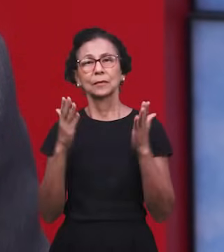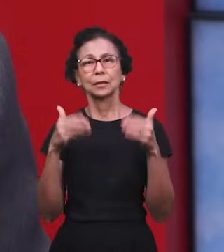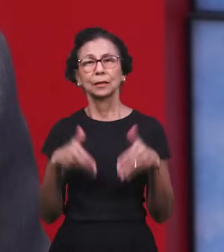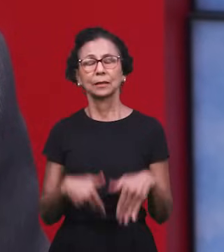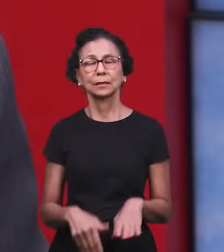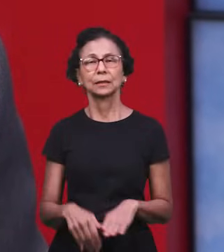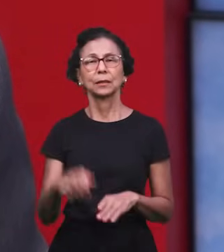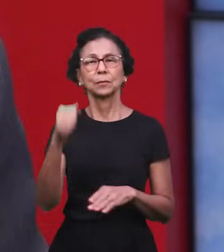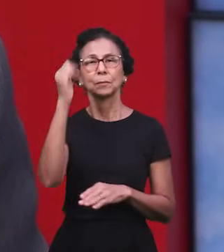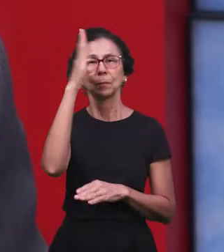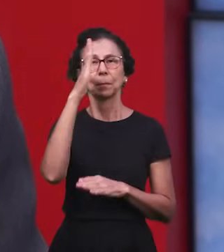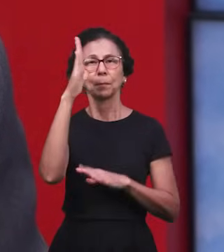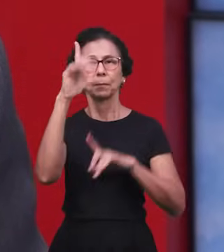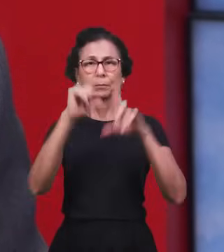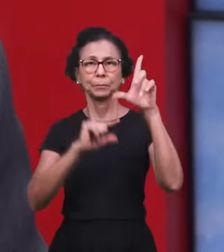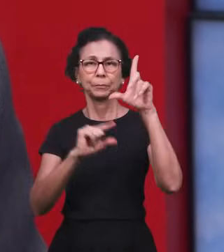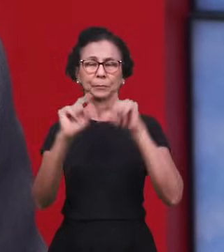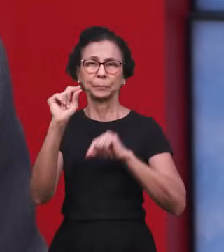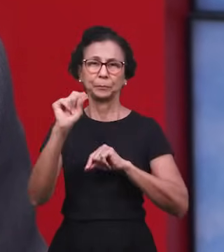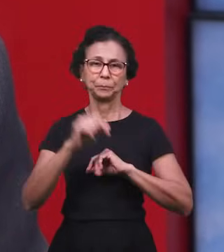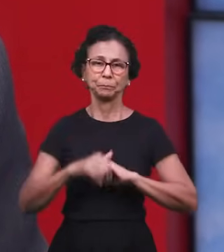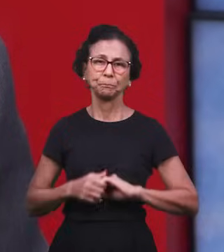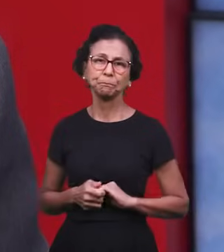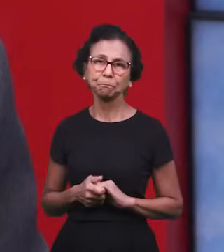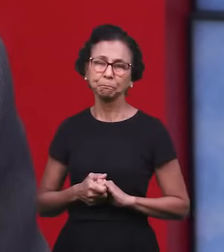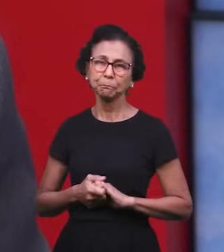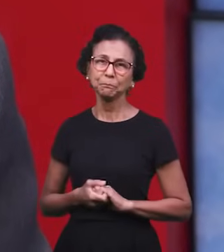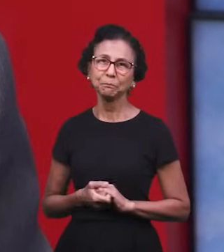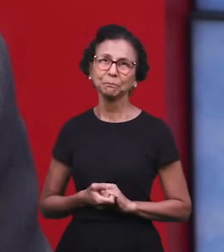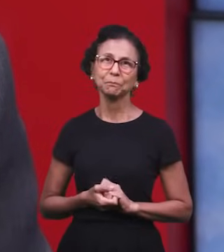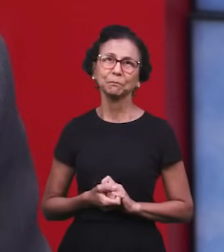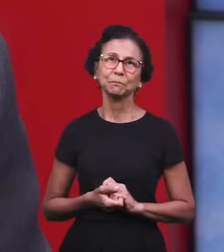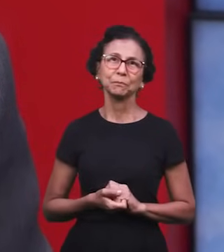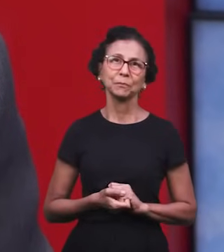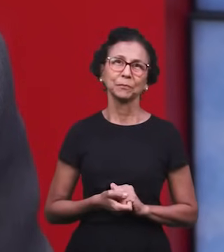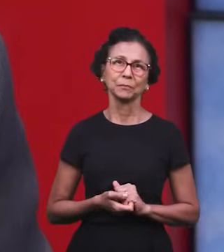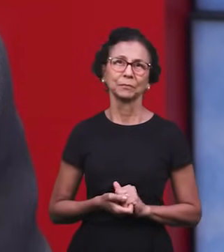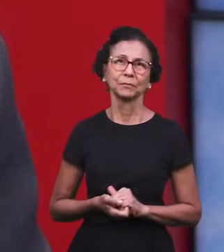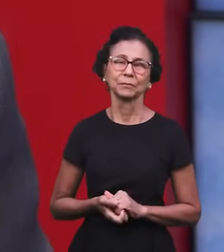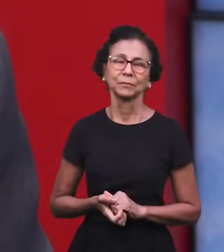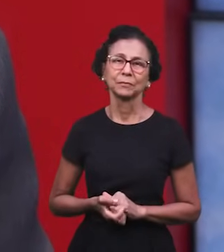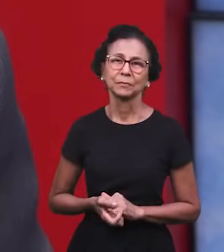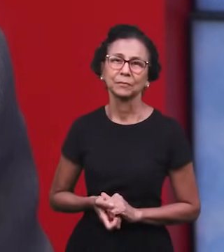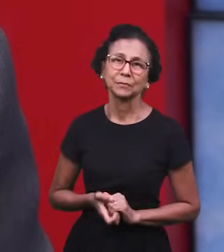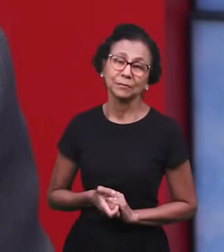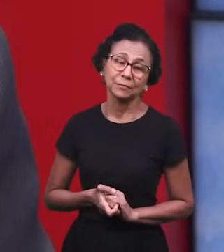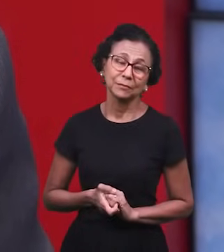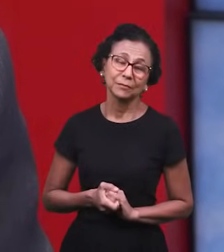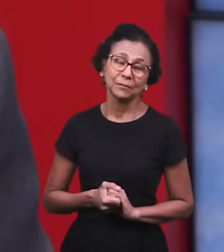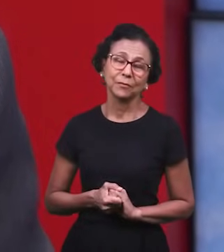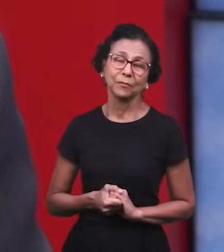né? Ele quer nascer na vida do homem. Então, o Natal, ele